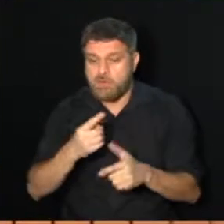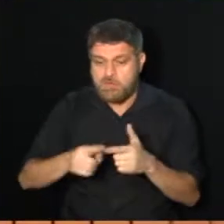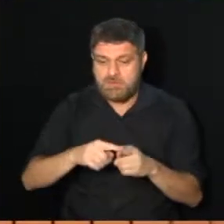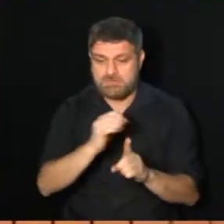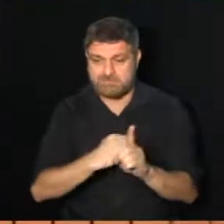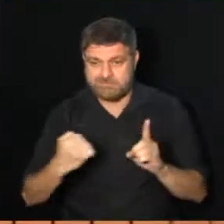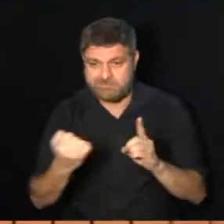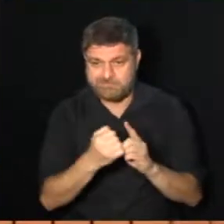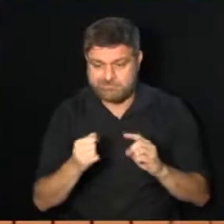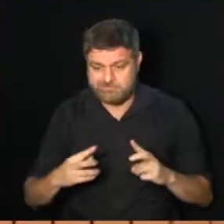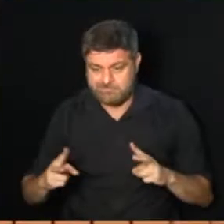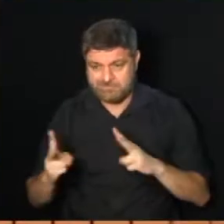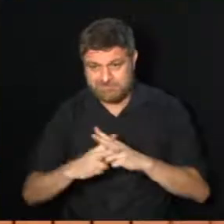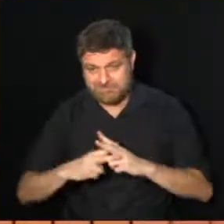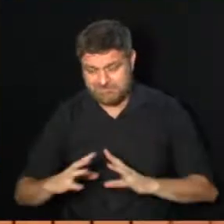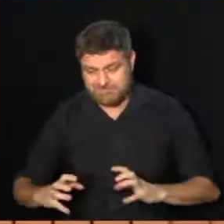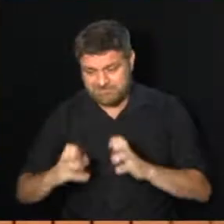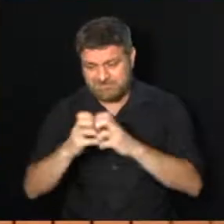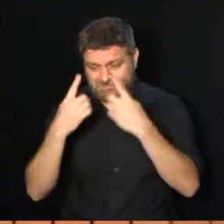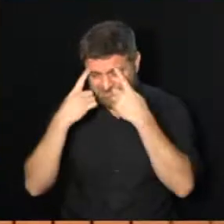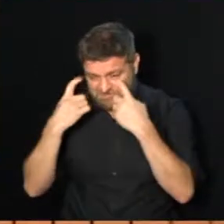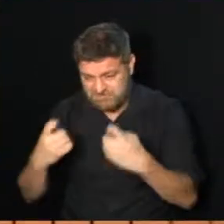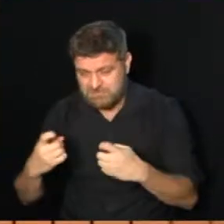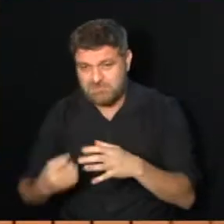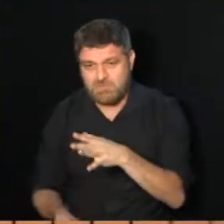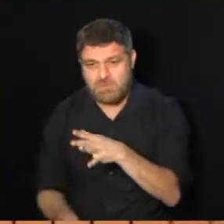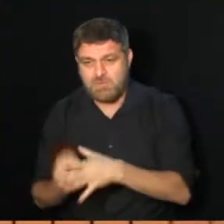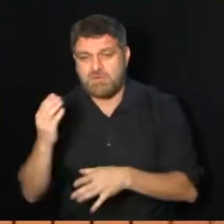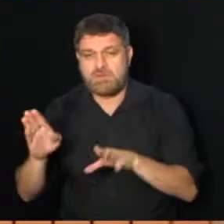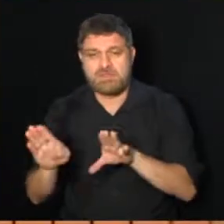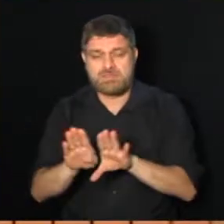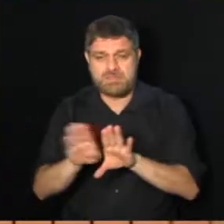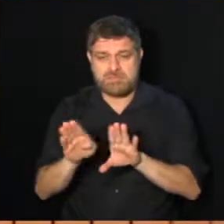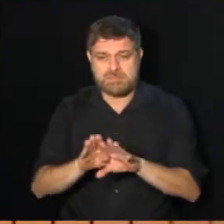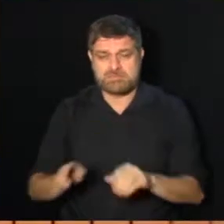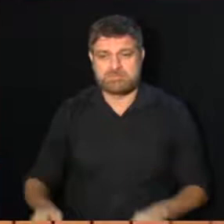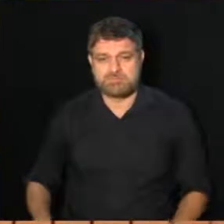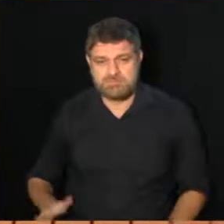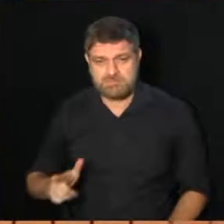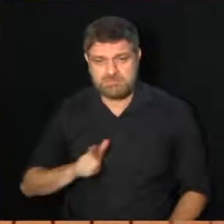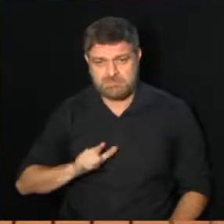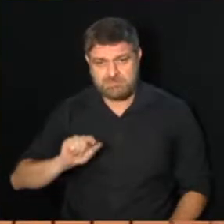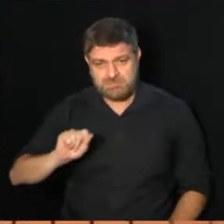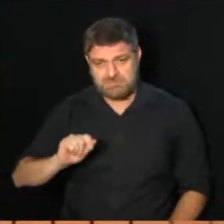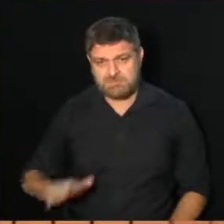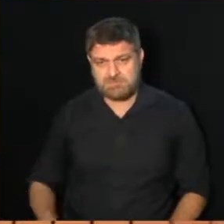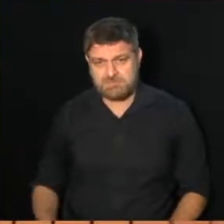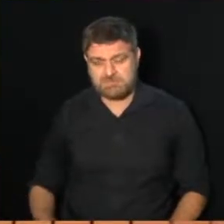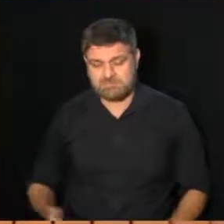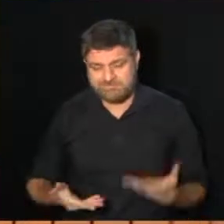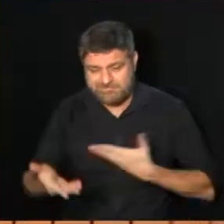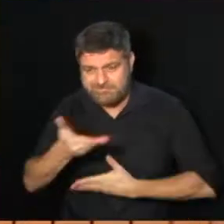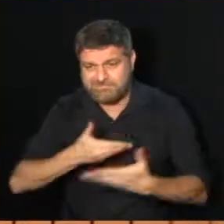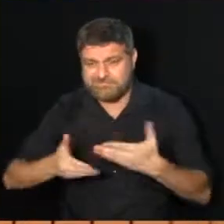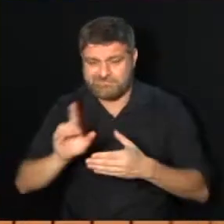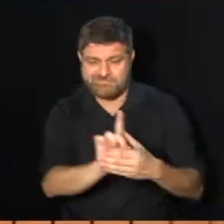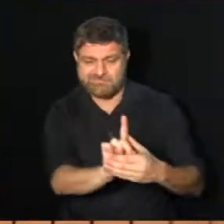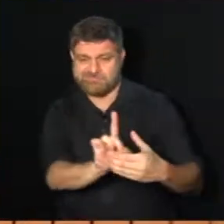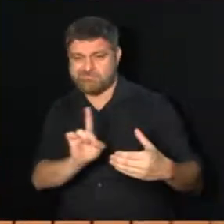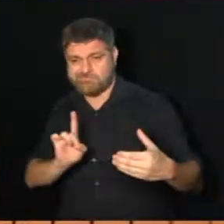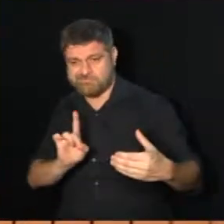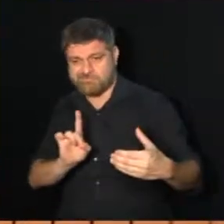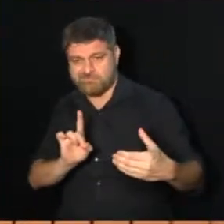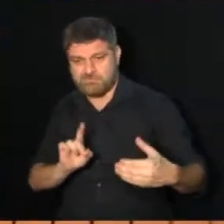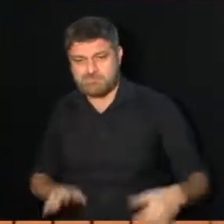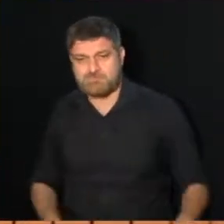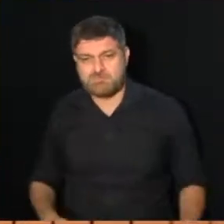de conflitos e violência que geram dano concreto ou abstrato e comprometem a convivência social. Então, nesse